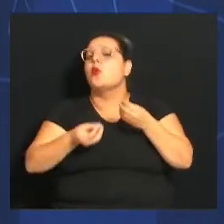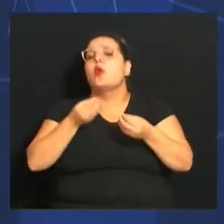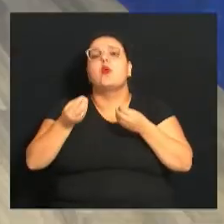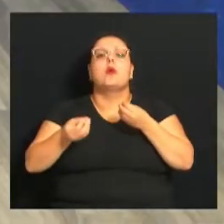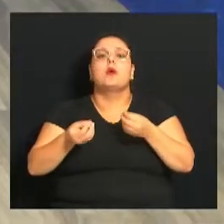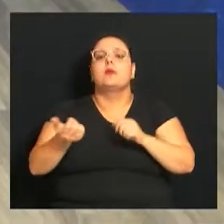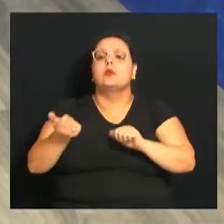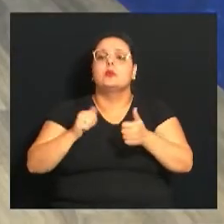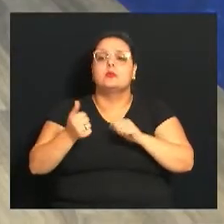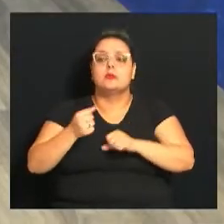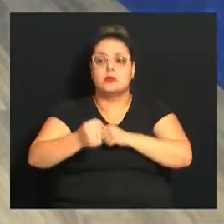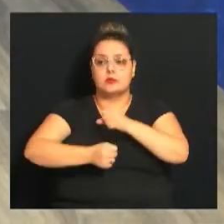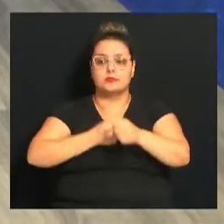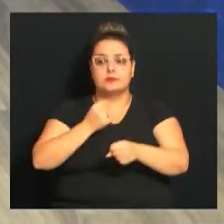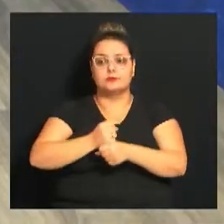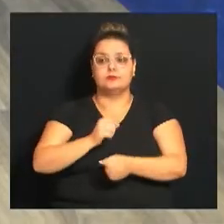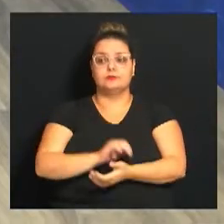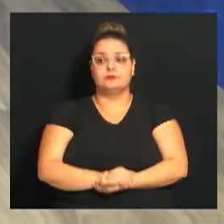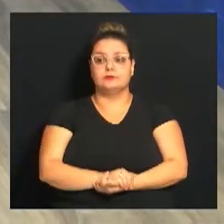próximos anos, Edivaldo?